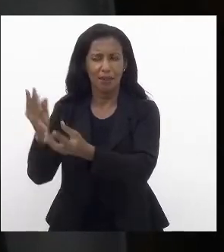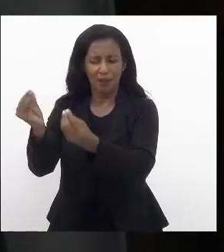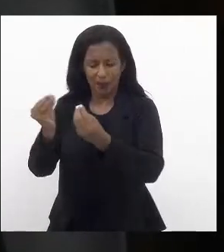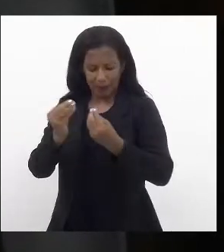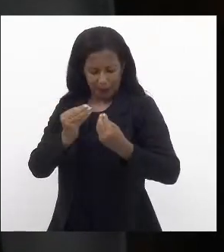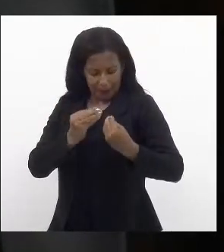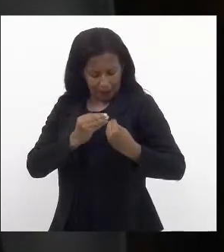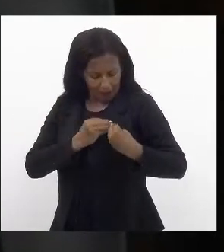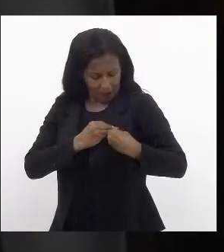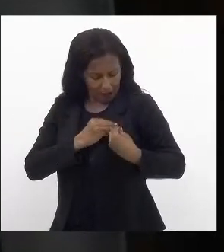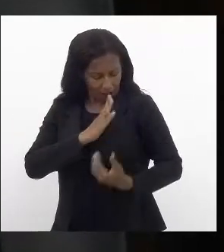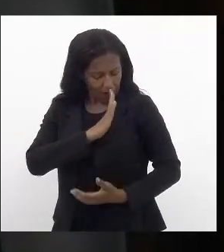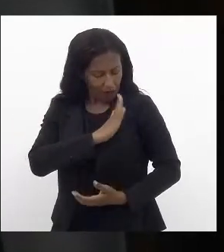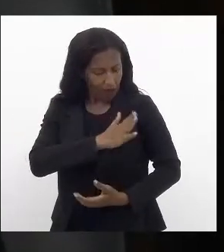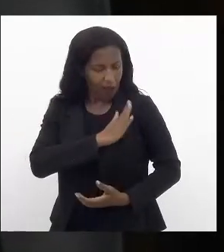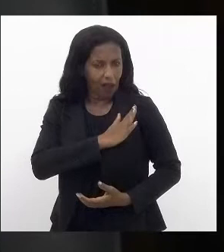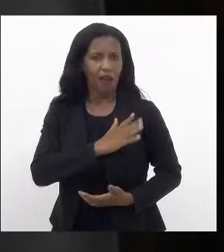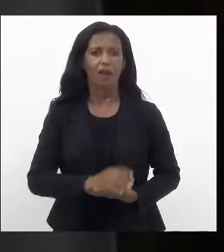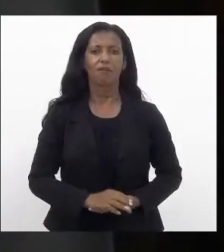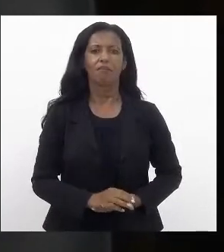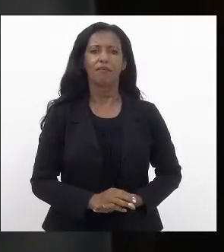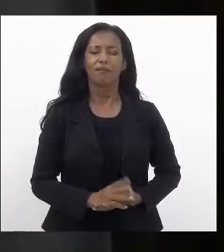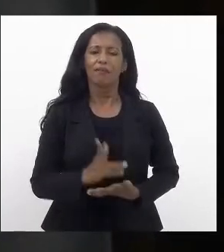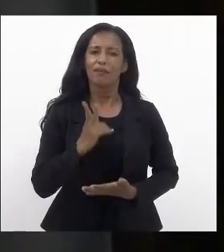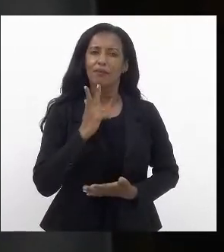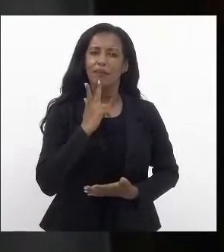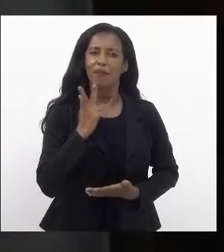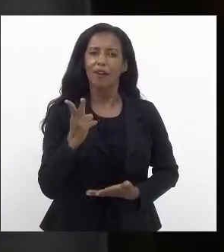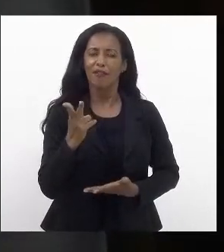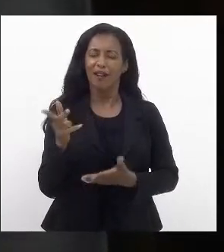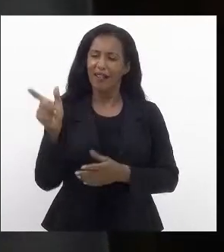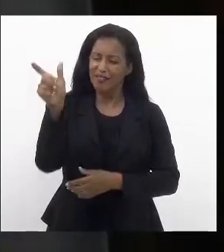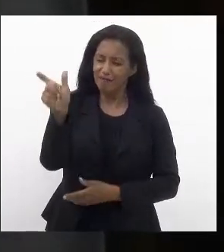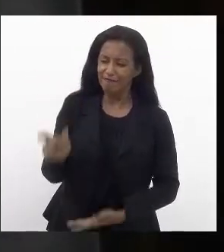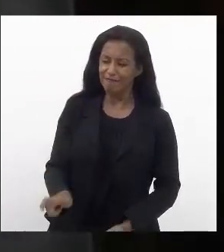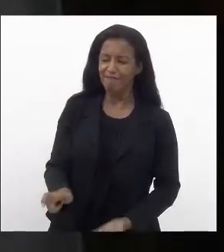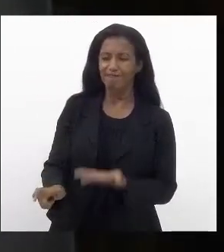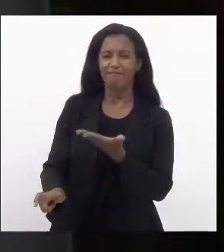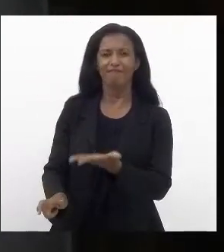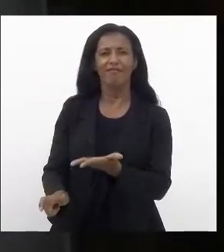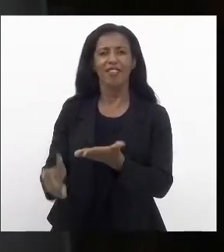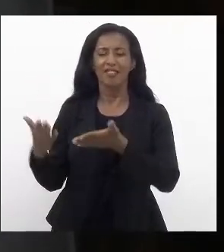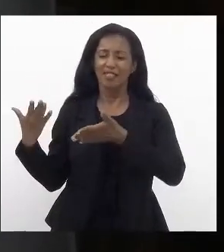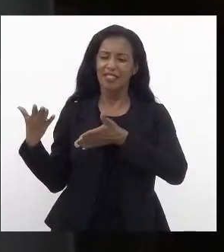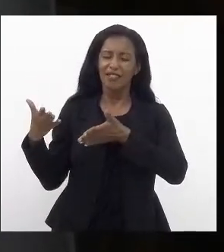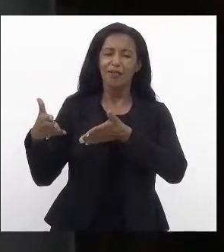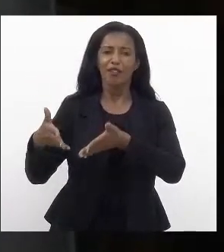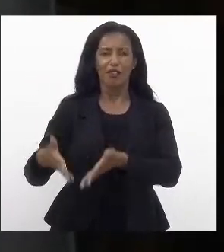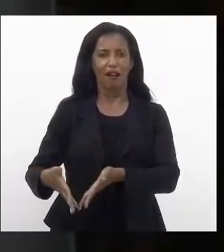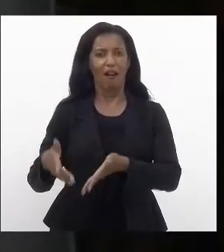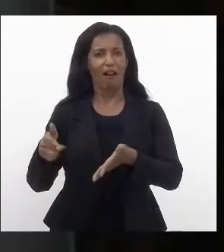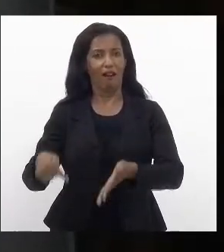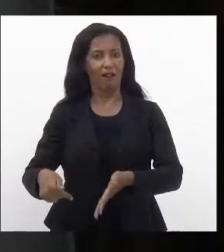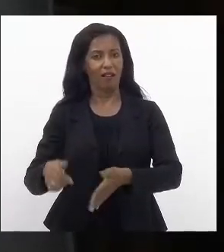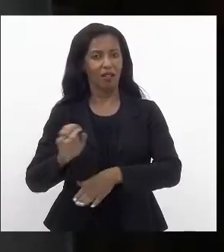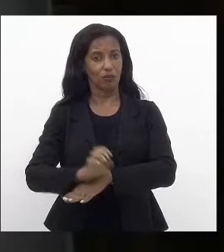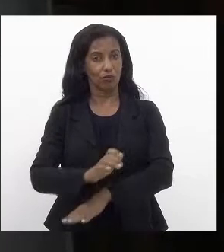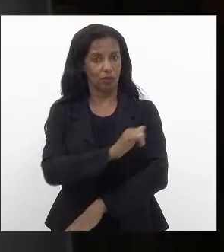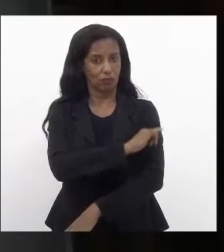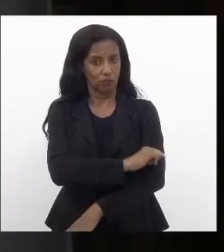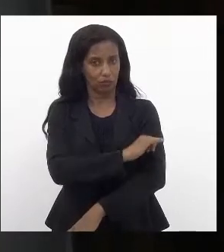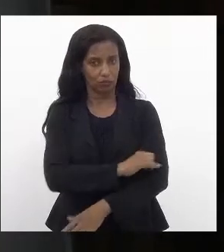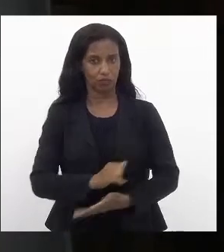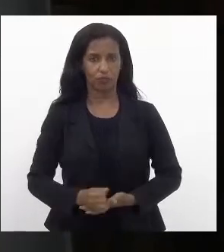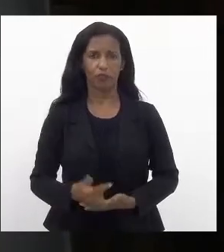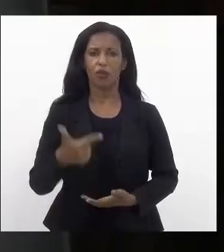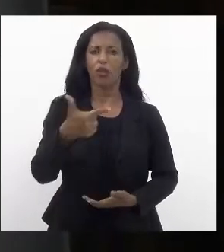corações. Para falar sobre o homenageado, desde a minha chegada aqui no Rio de Janeiro,